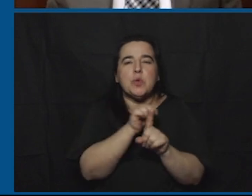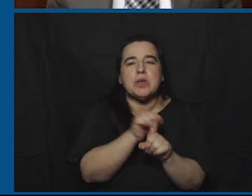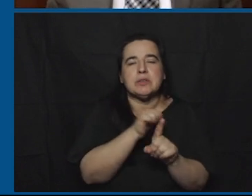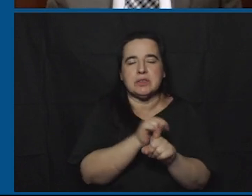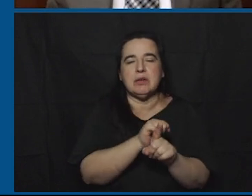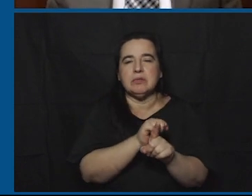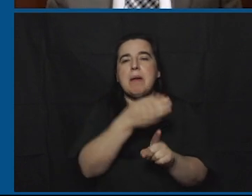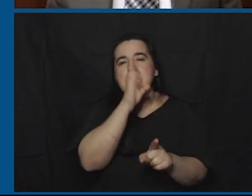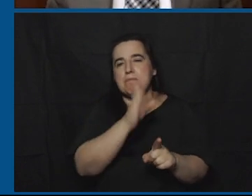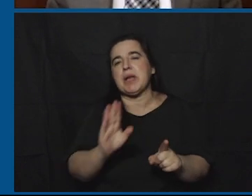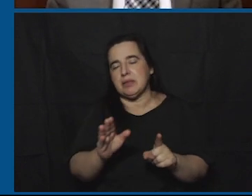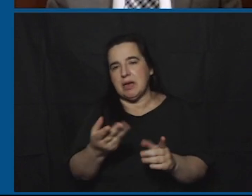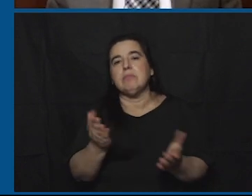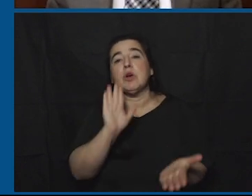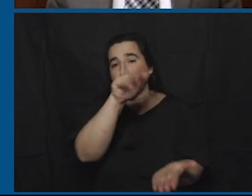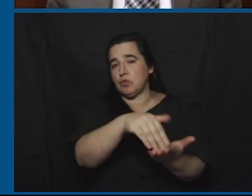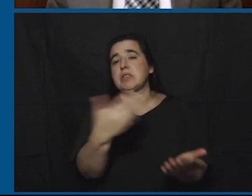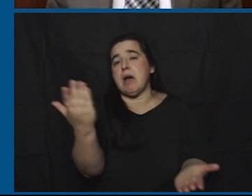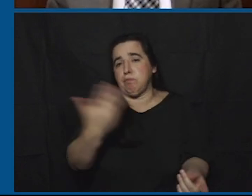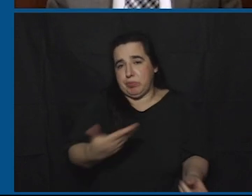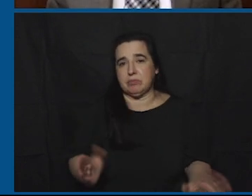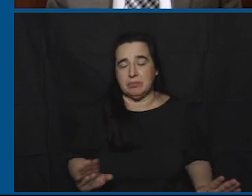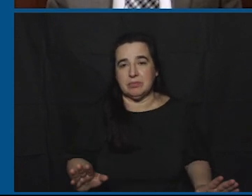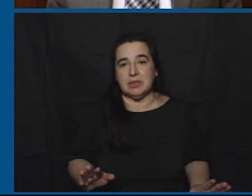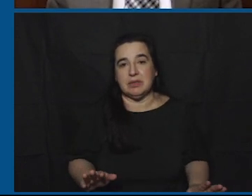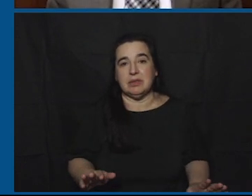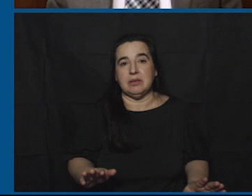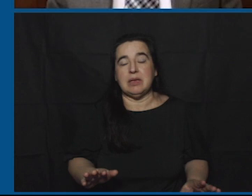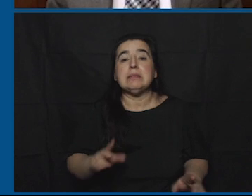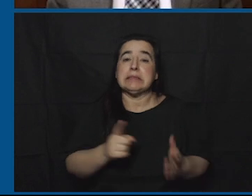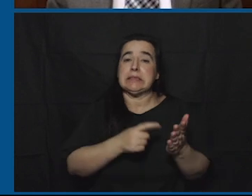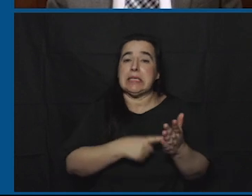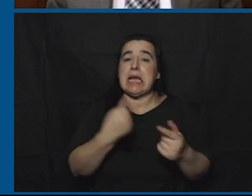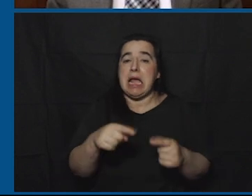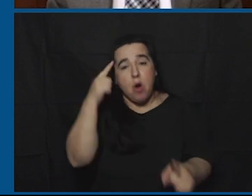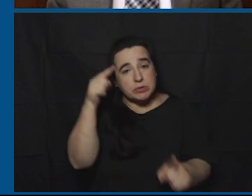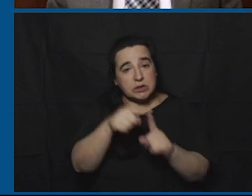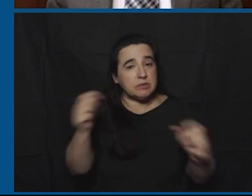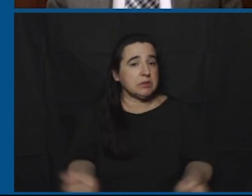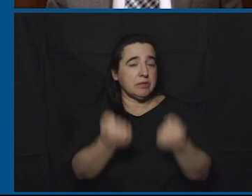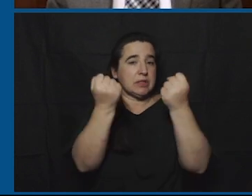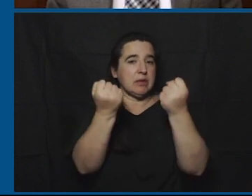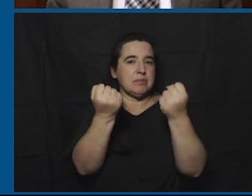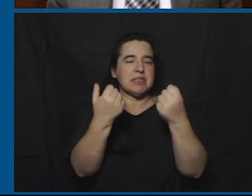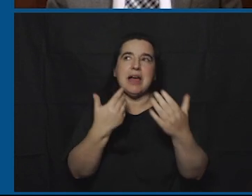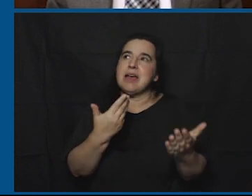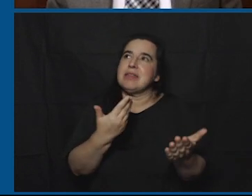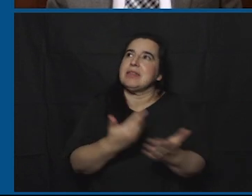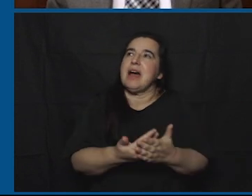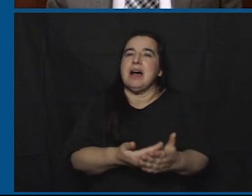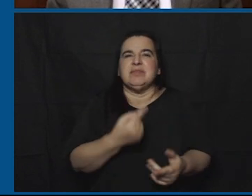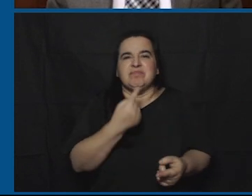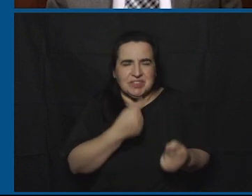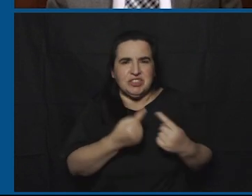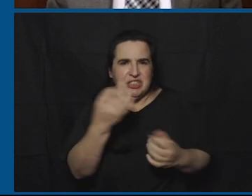correção, ela é aplicada, a consequência vem, sim, ela nos é necessária para a salvação, mas serve-nos estranhamente,